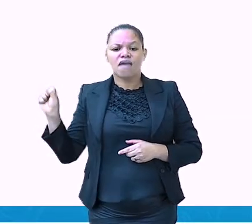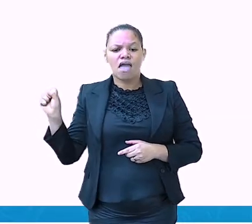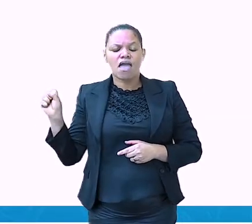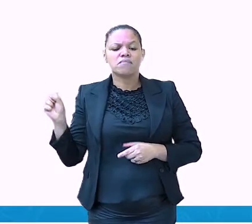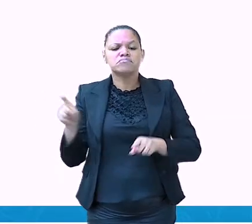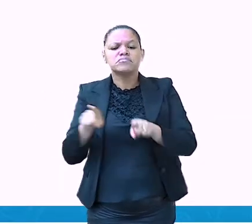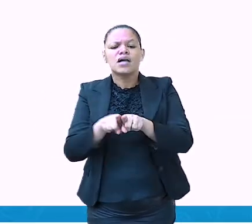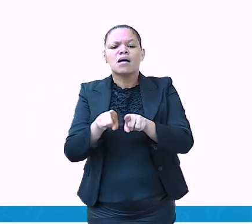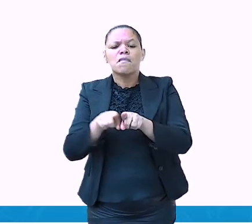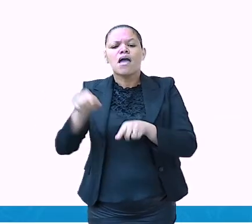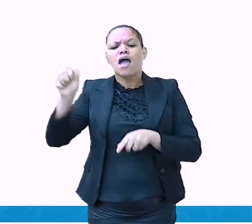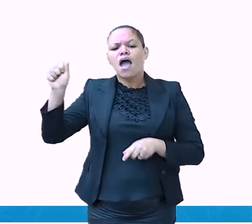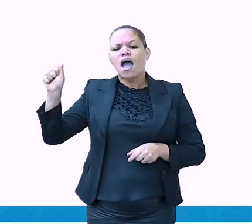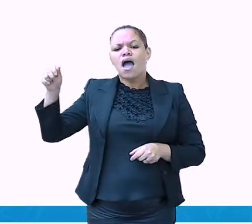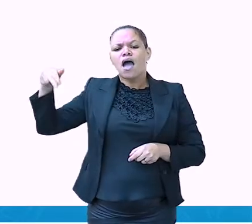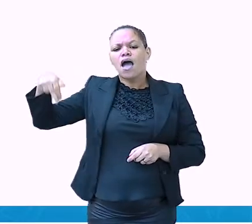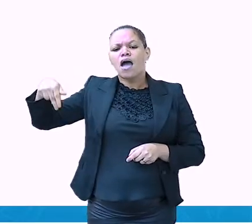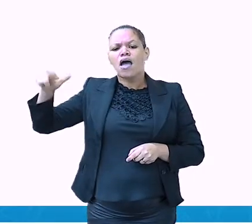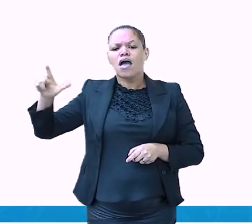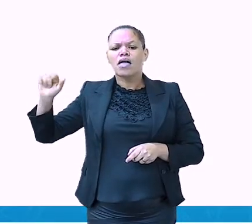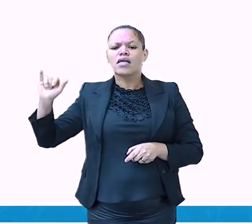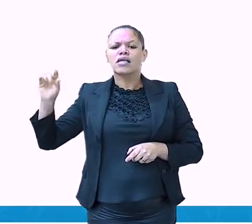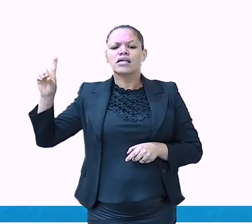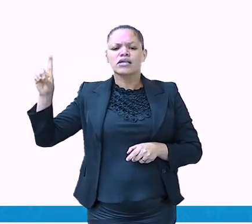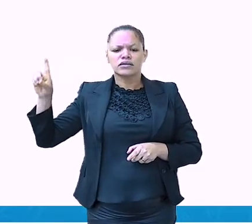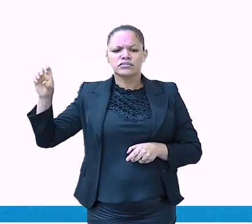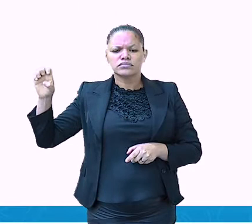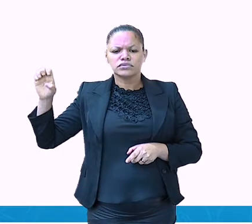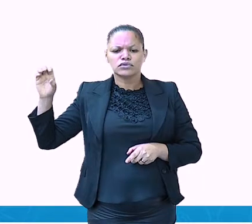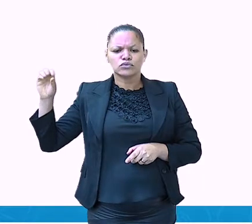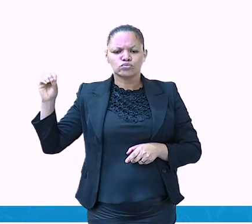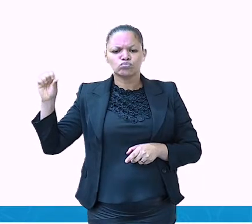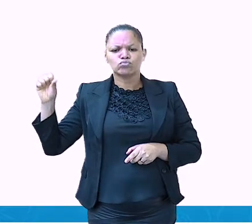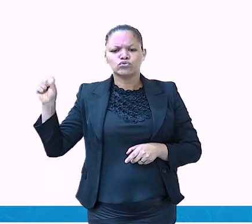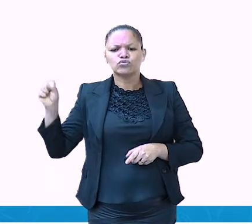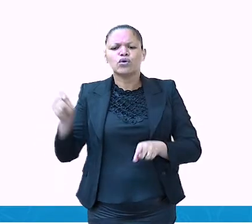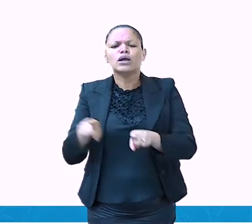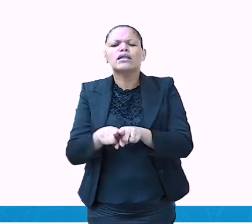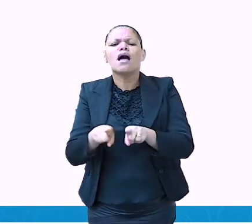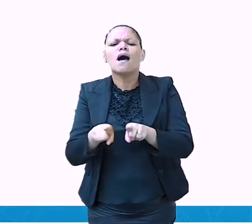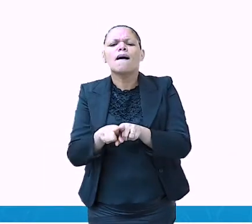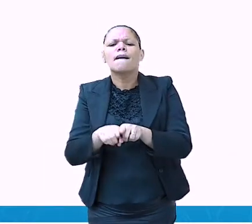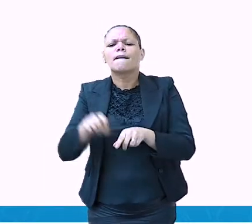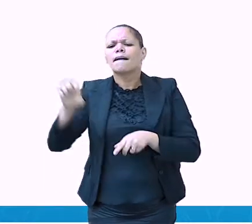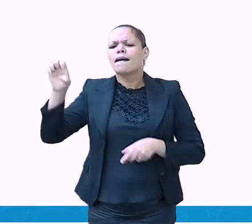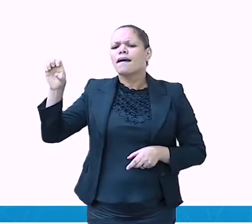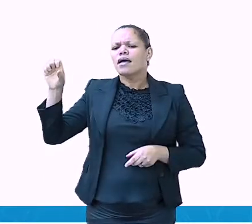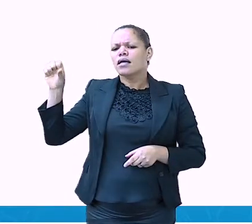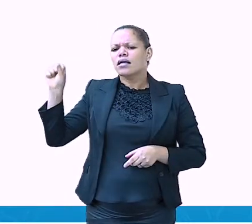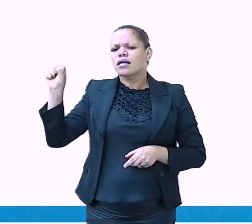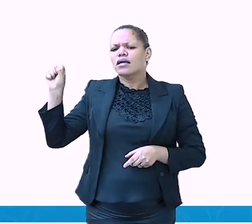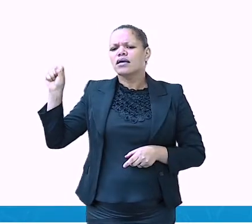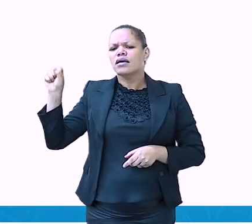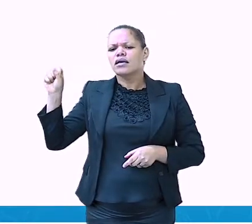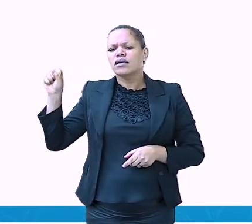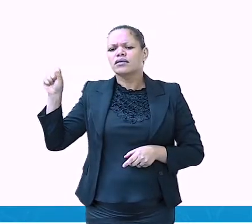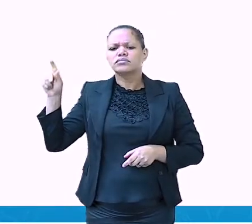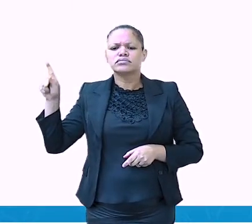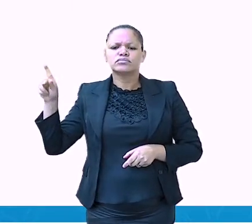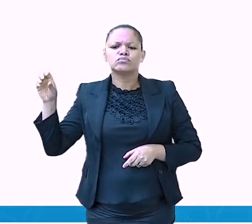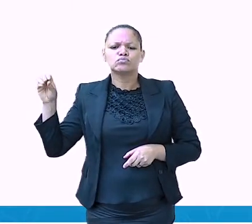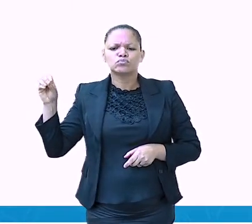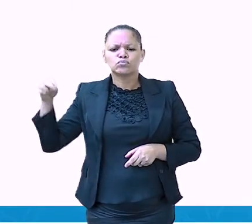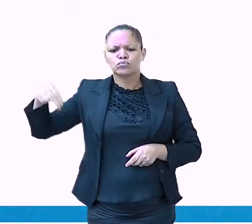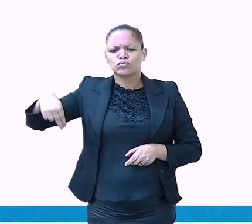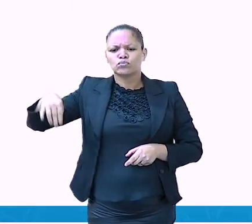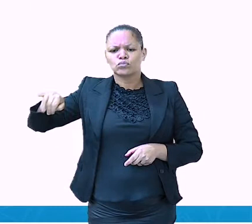questão de adaptação. Quanto mais características eles vão tendo, então